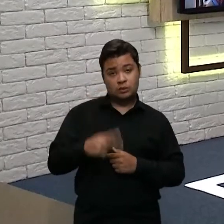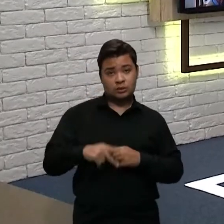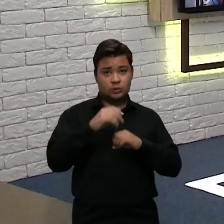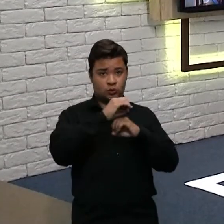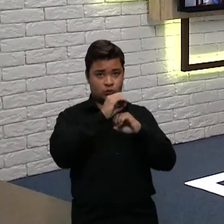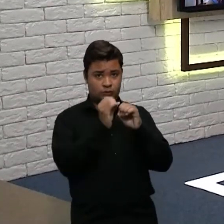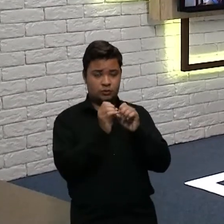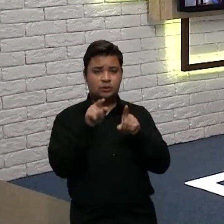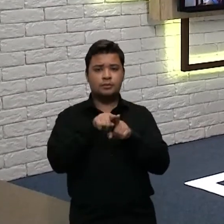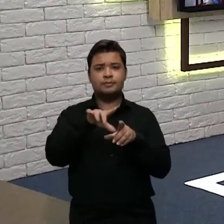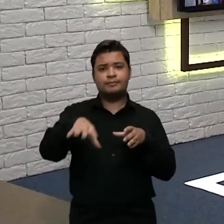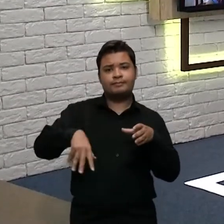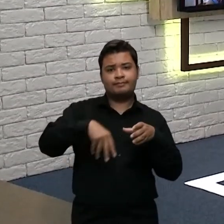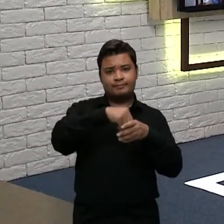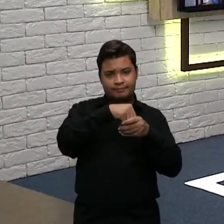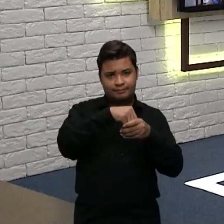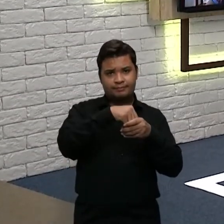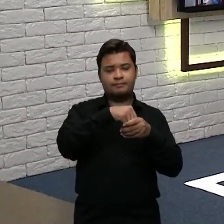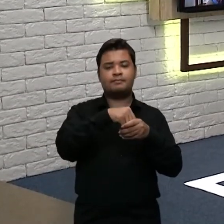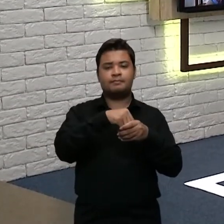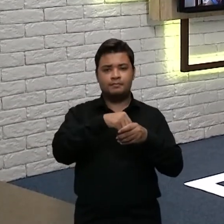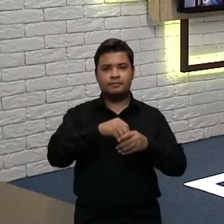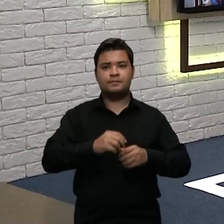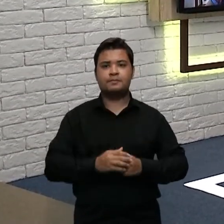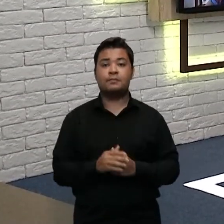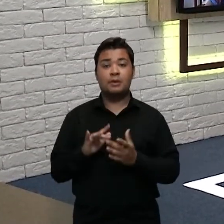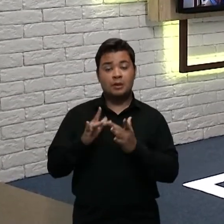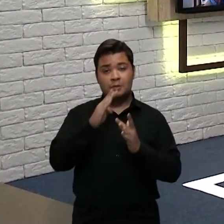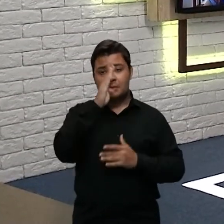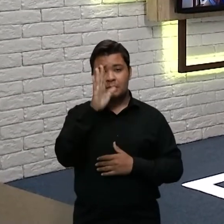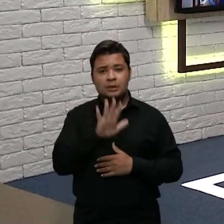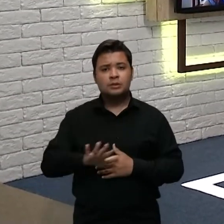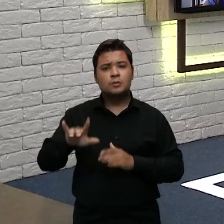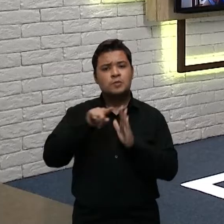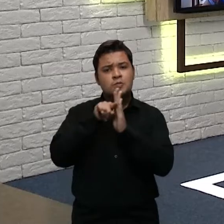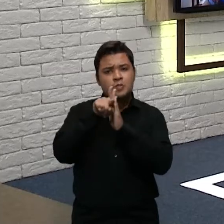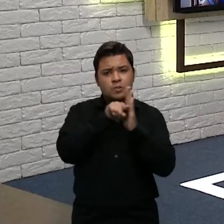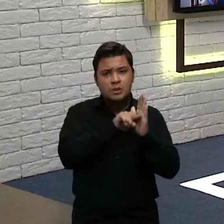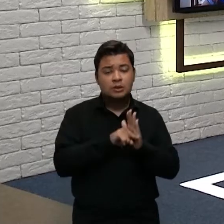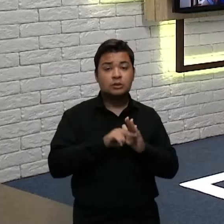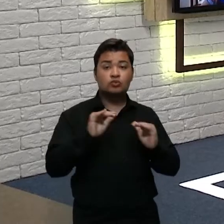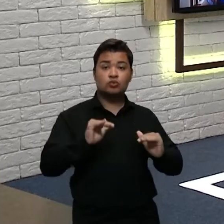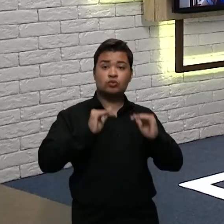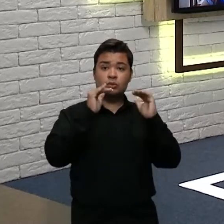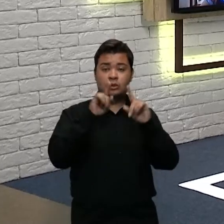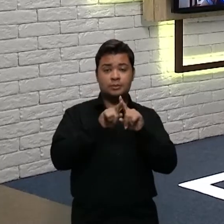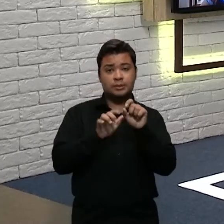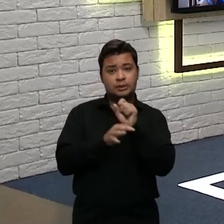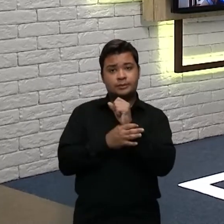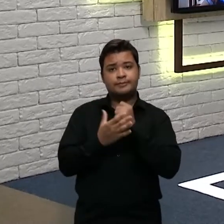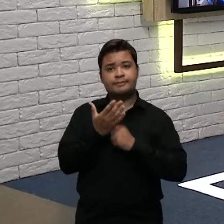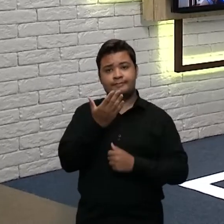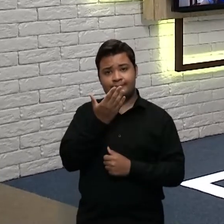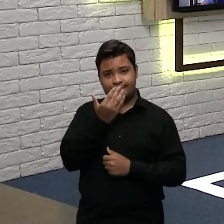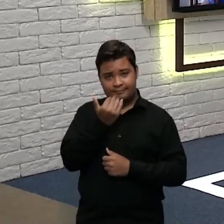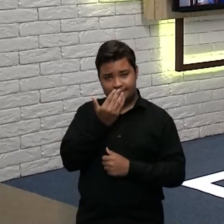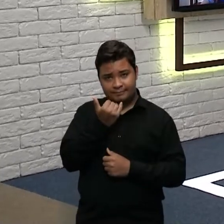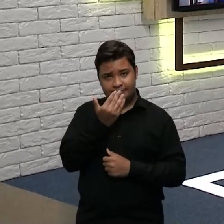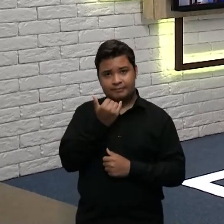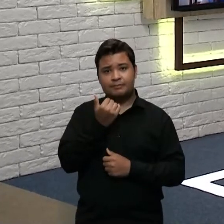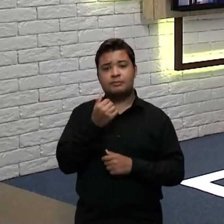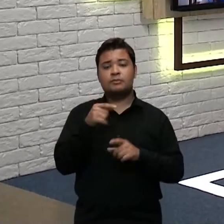e integrante da Rede Brasileira de Pesquisa em Soberania e Segurança Alimentar e